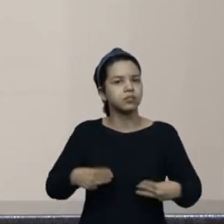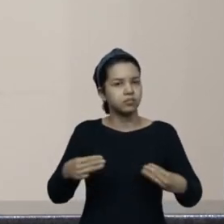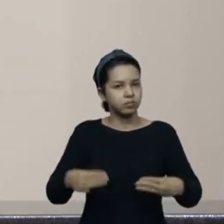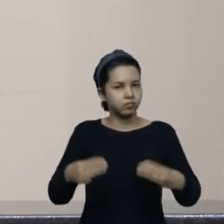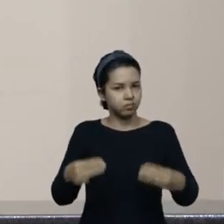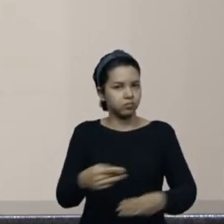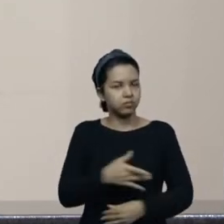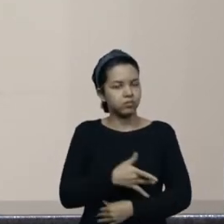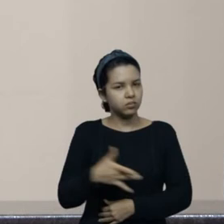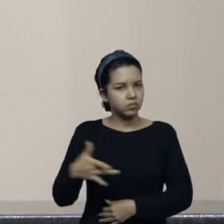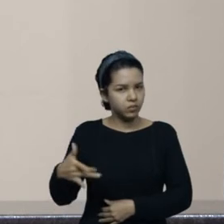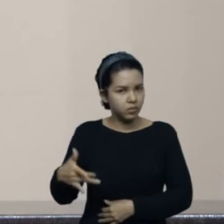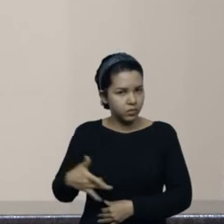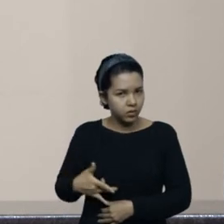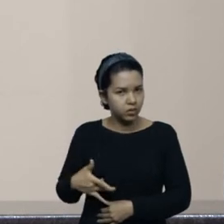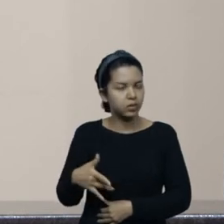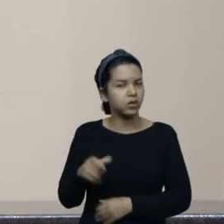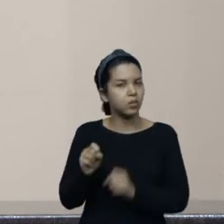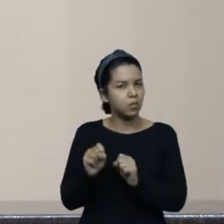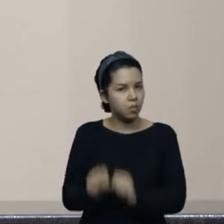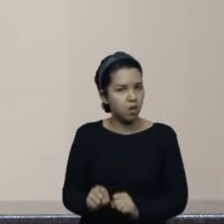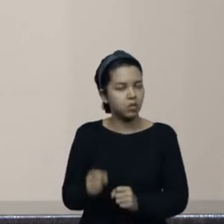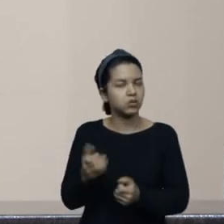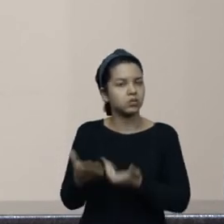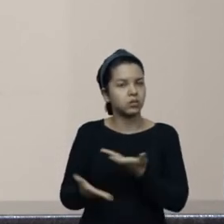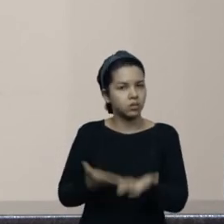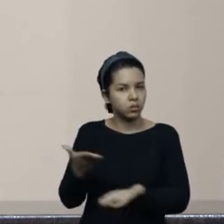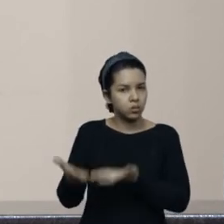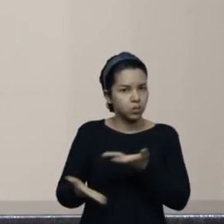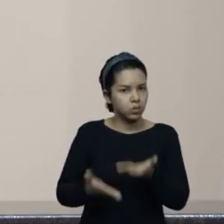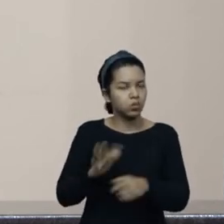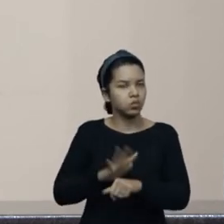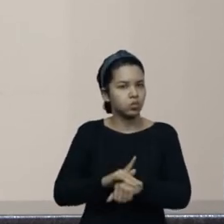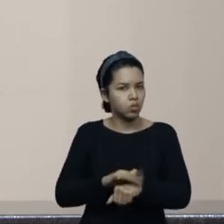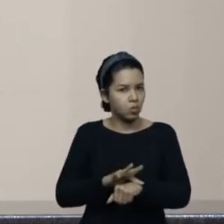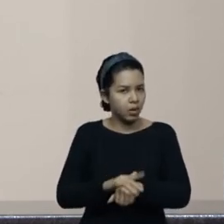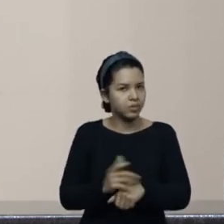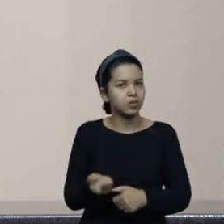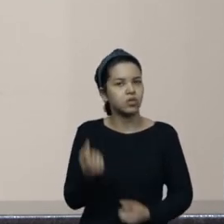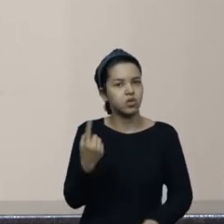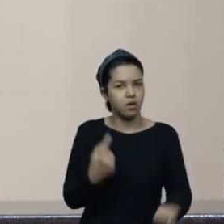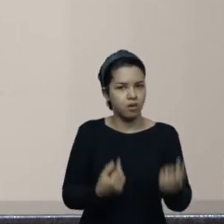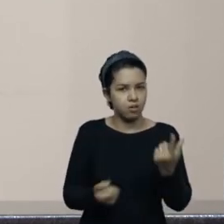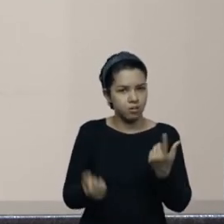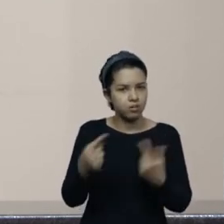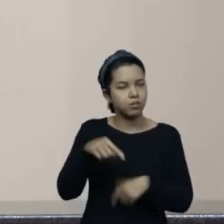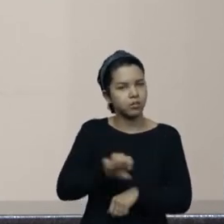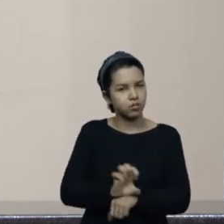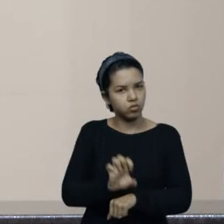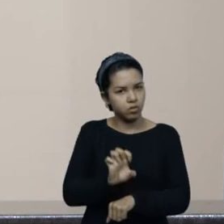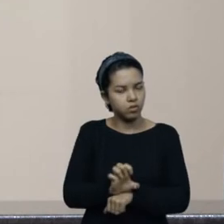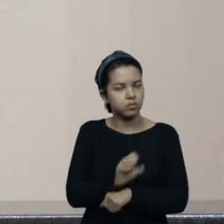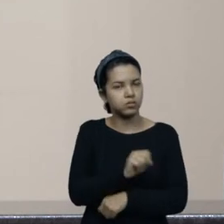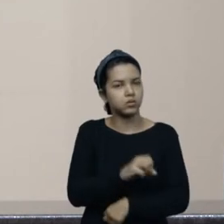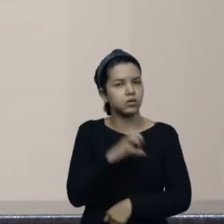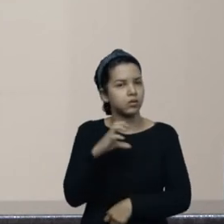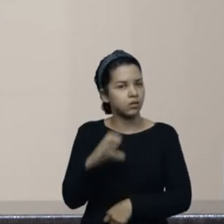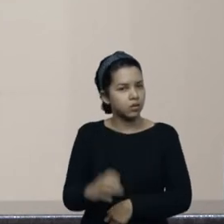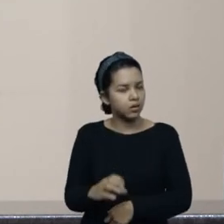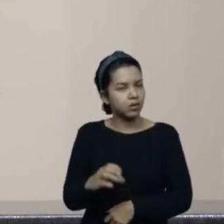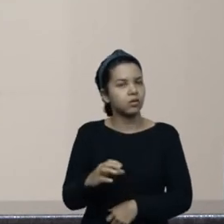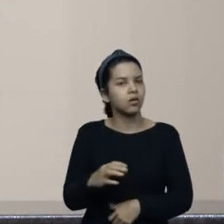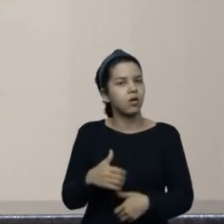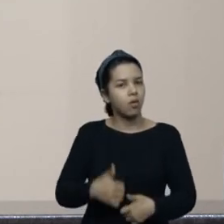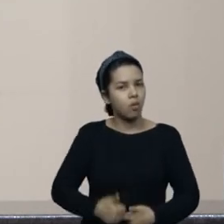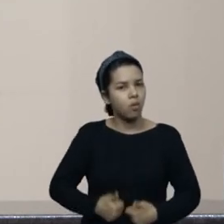fazer esse serviço de doenças raras aqui em Santa Catarina. Então, nos honra muito a sua presença,